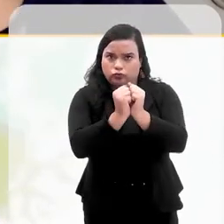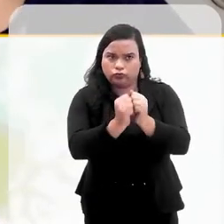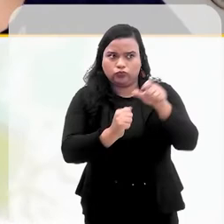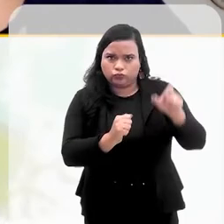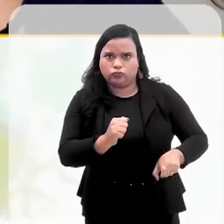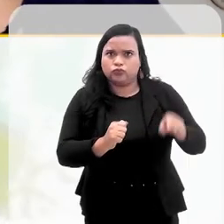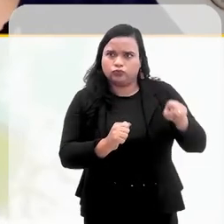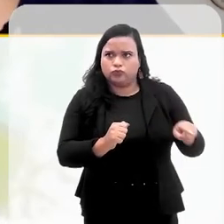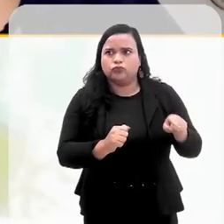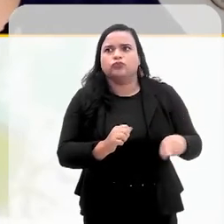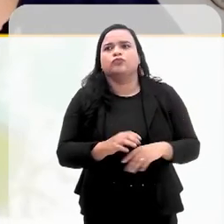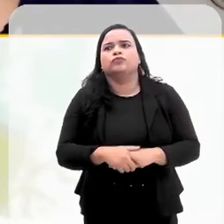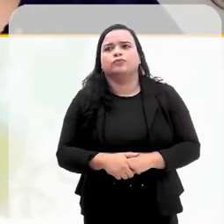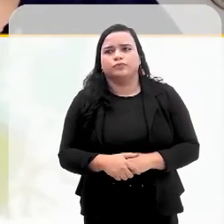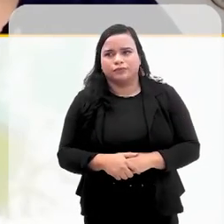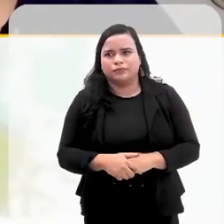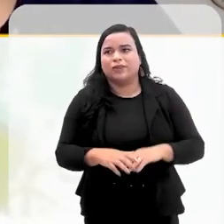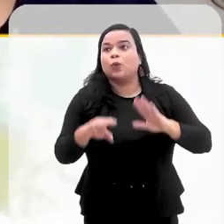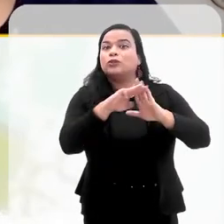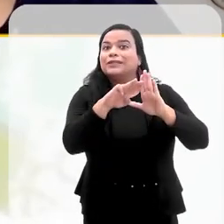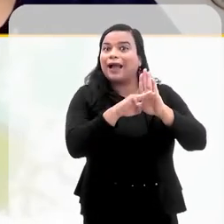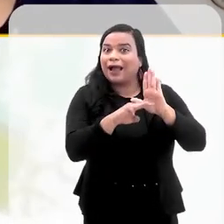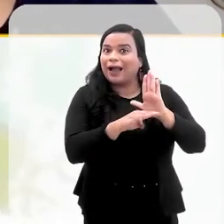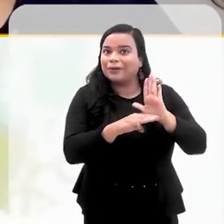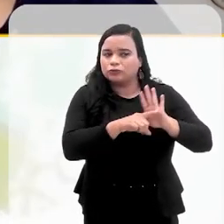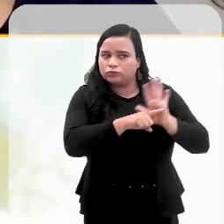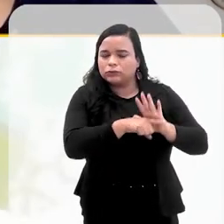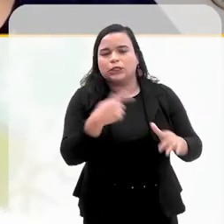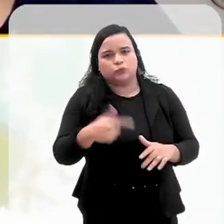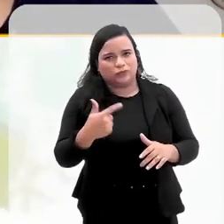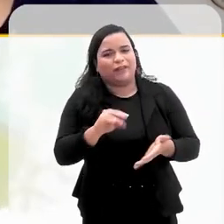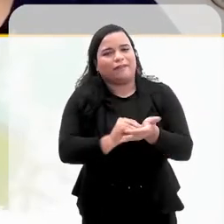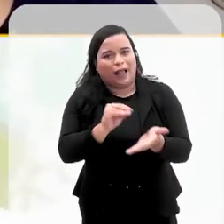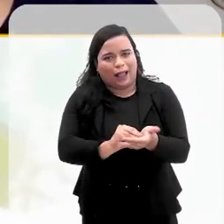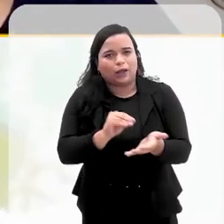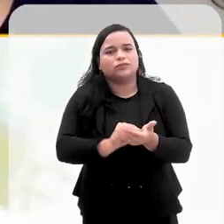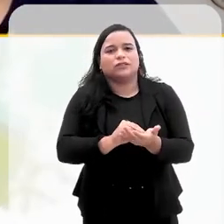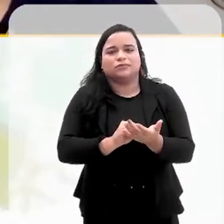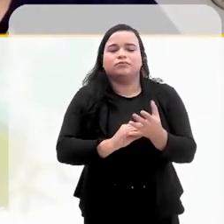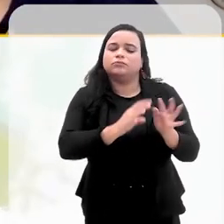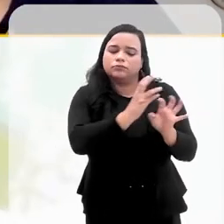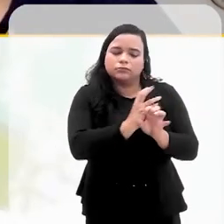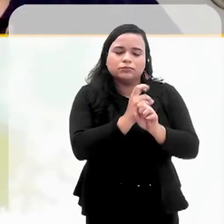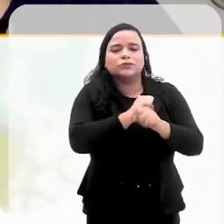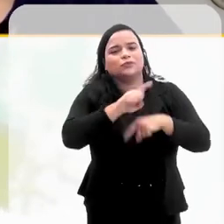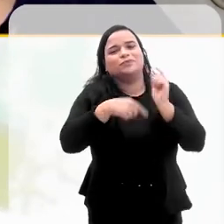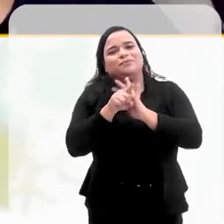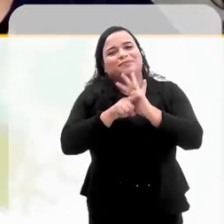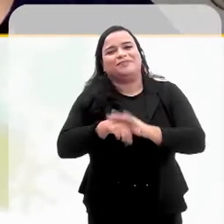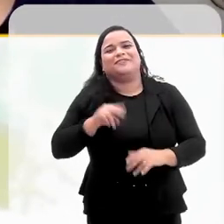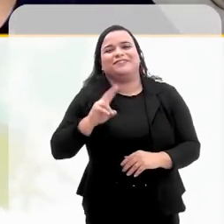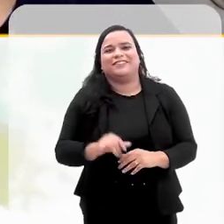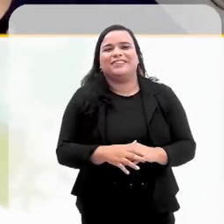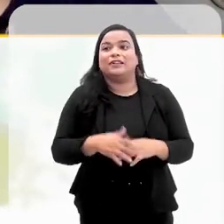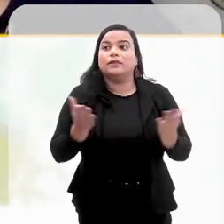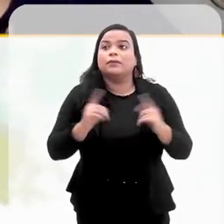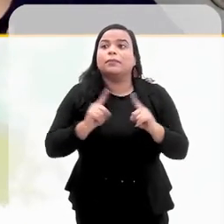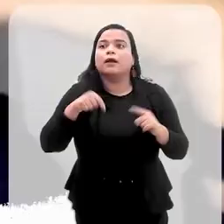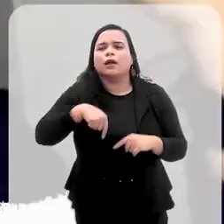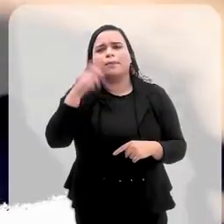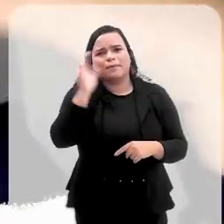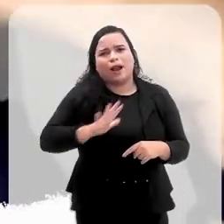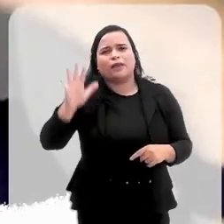é interessante porque agora no Brasil que nós estamos fazendo mais uso de dispositivos geradores de fala, tá? Agora que está